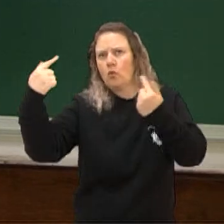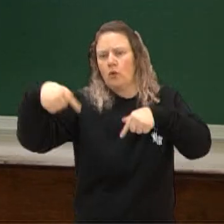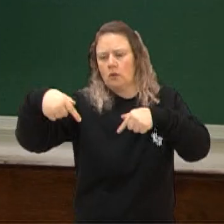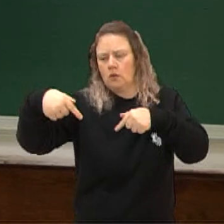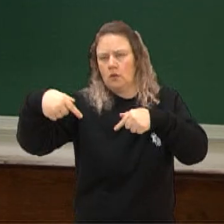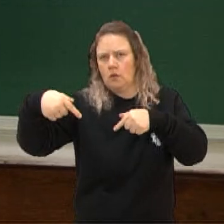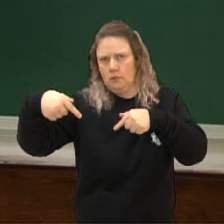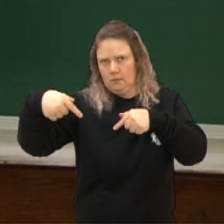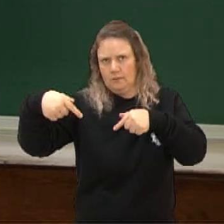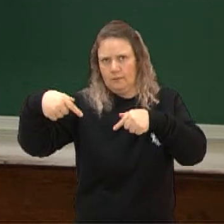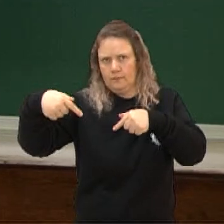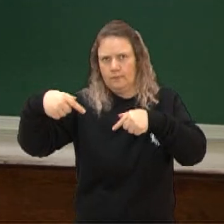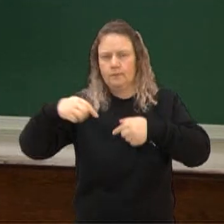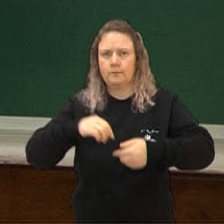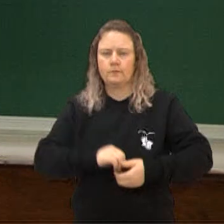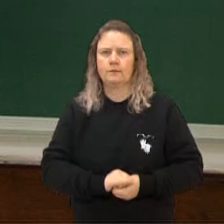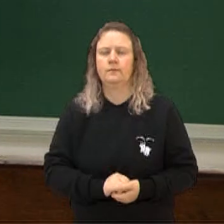opostos